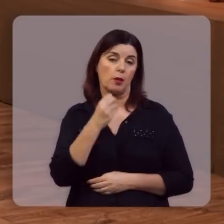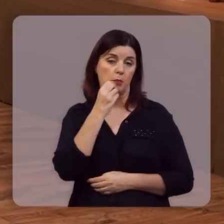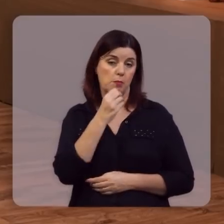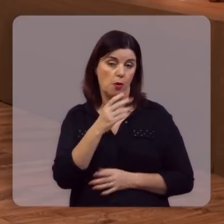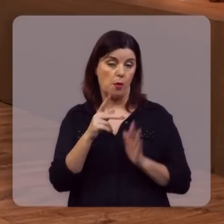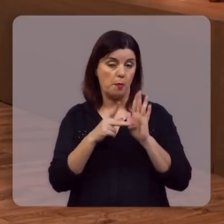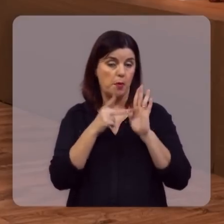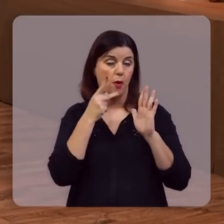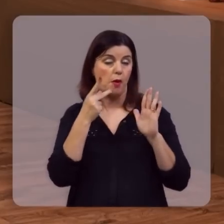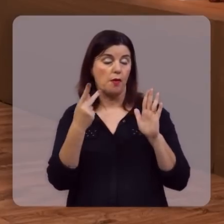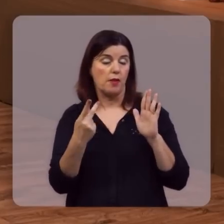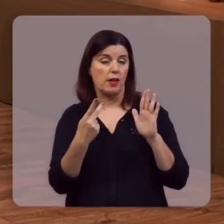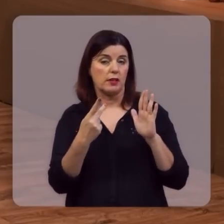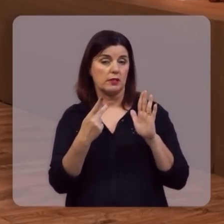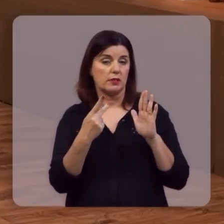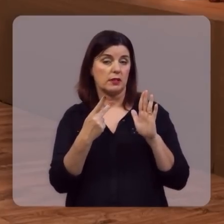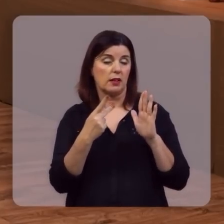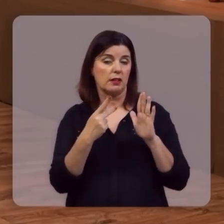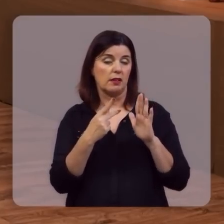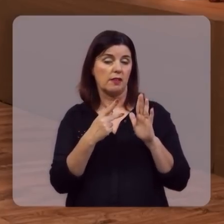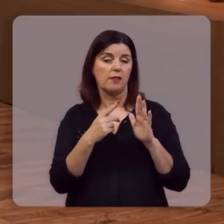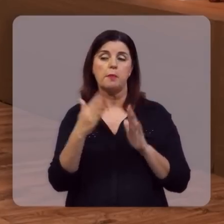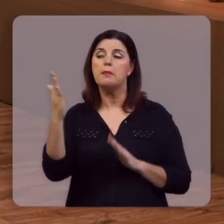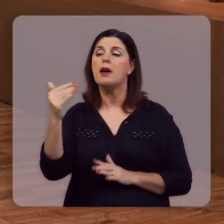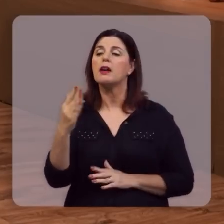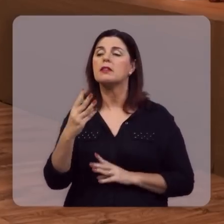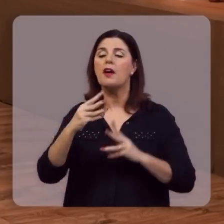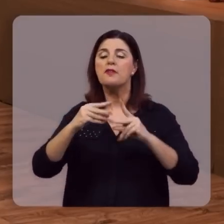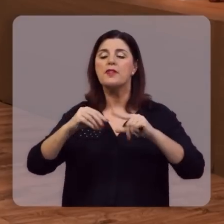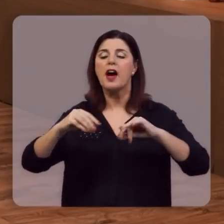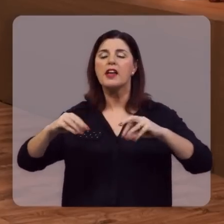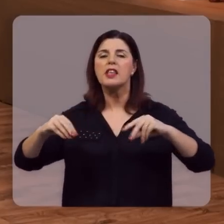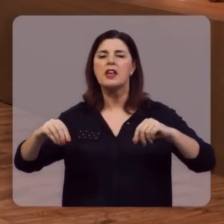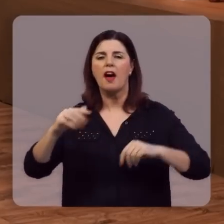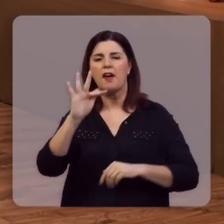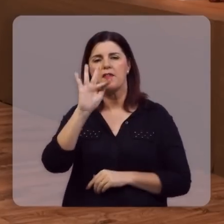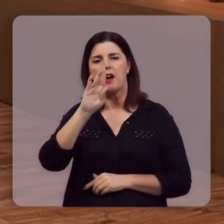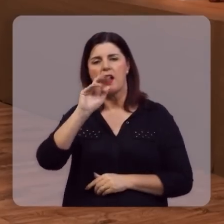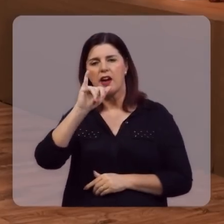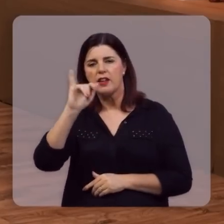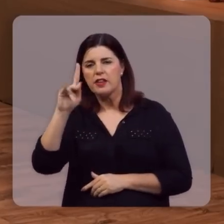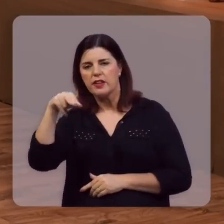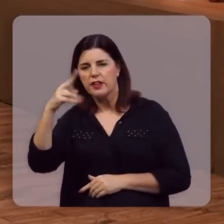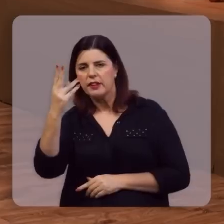Bom, o profeta Eliseu, um homem de Deus, manda trazer farinha e põe na panela.